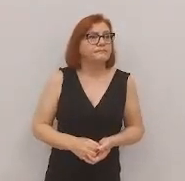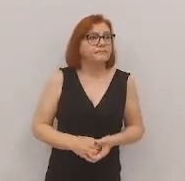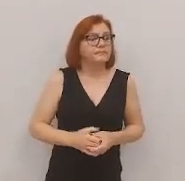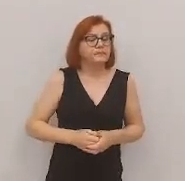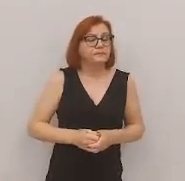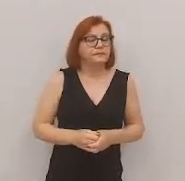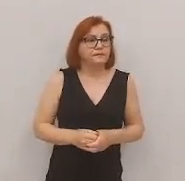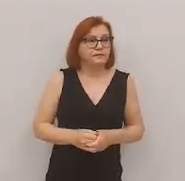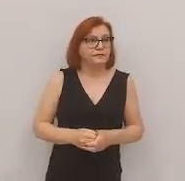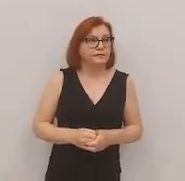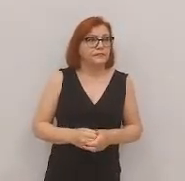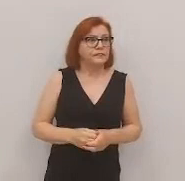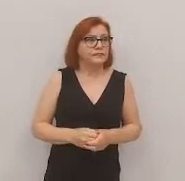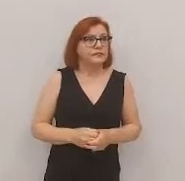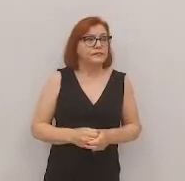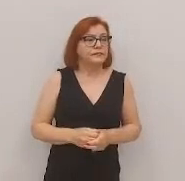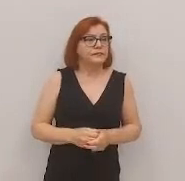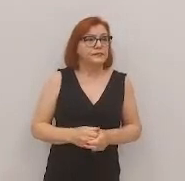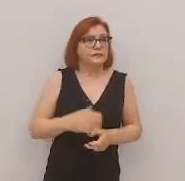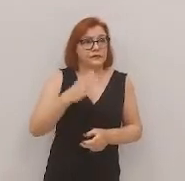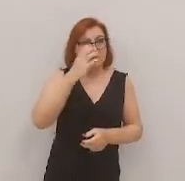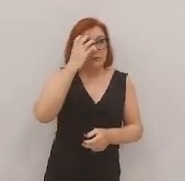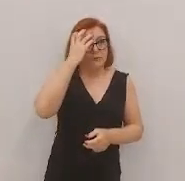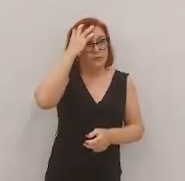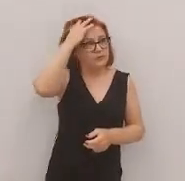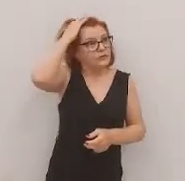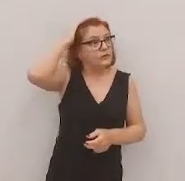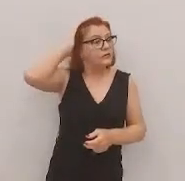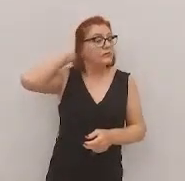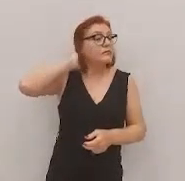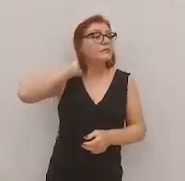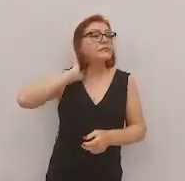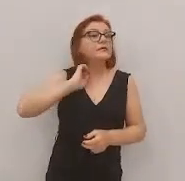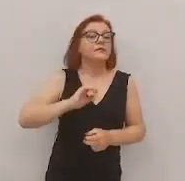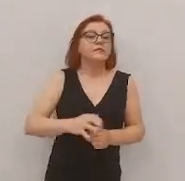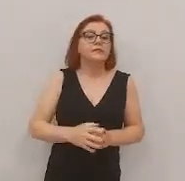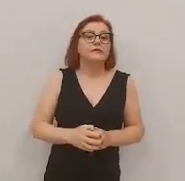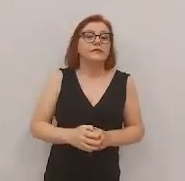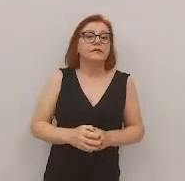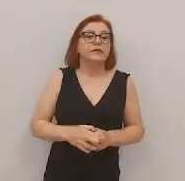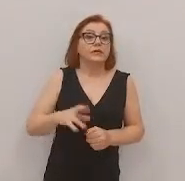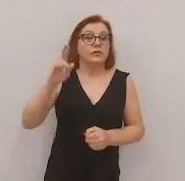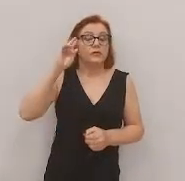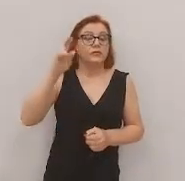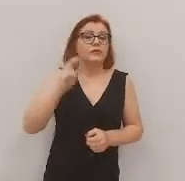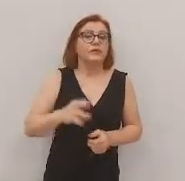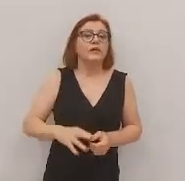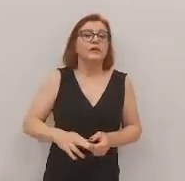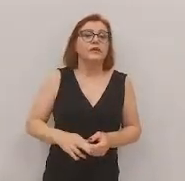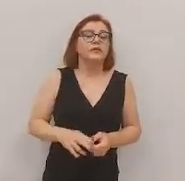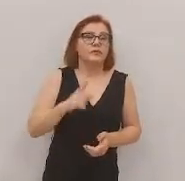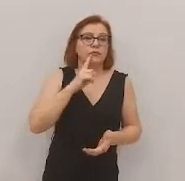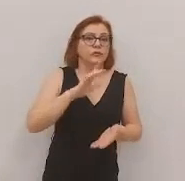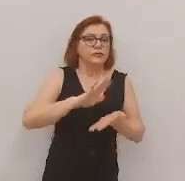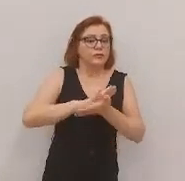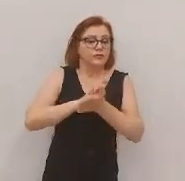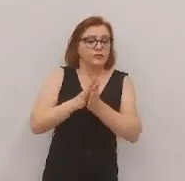Almeida fala que o Senhor, ele tendo cancelado